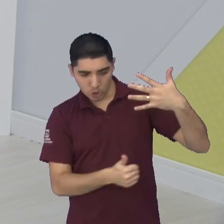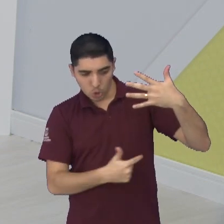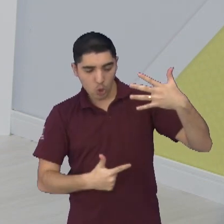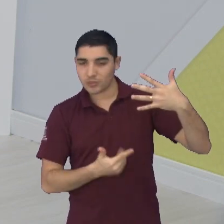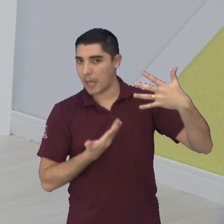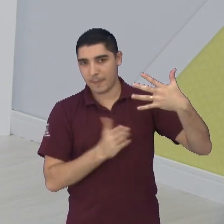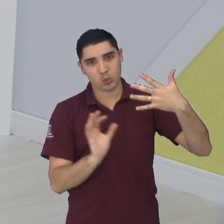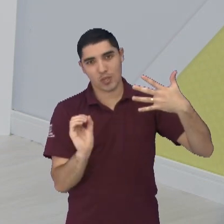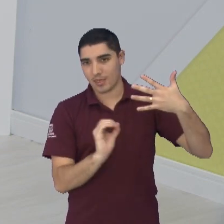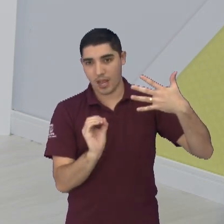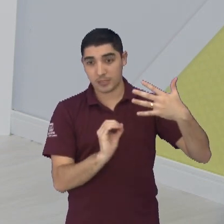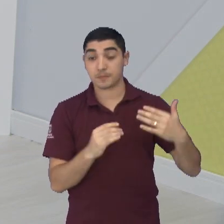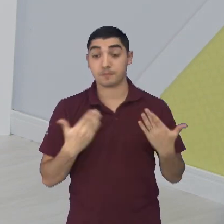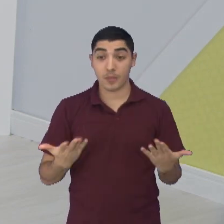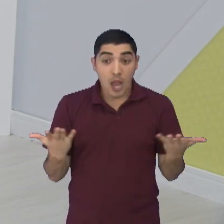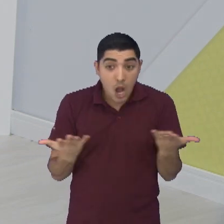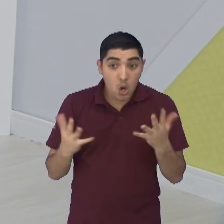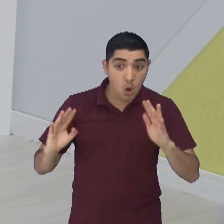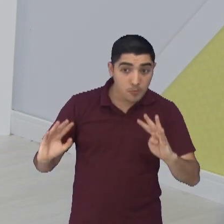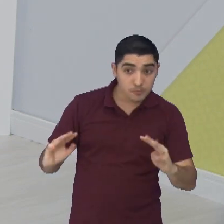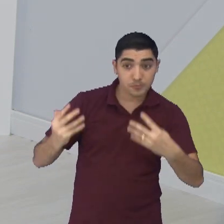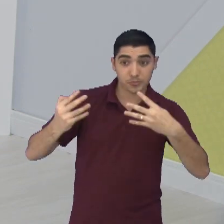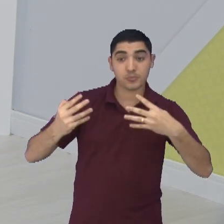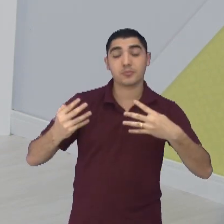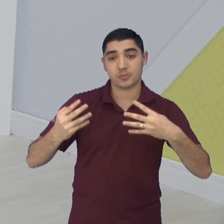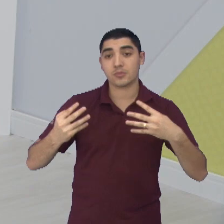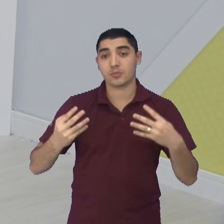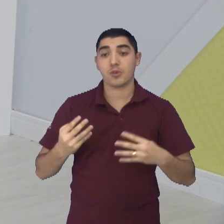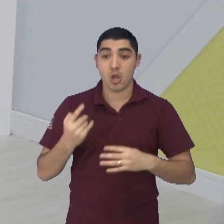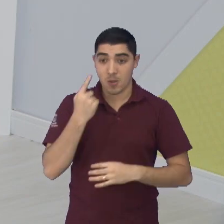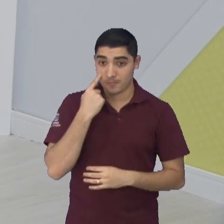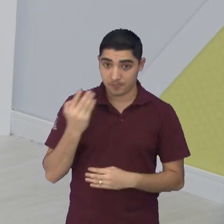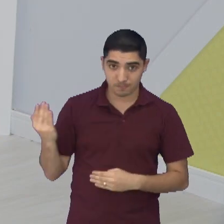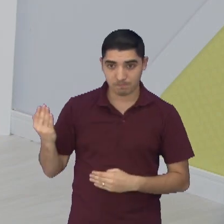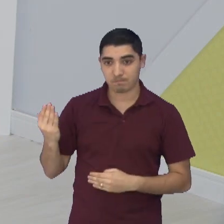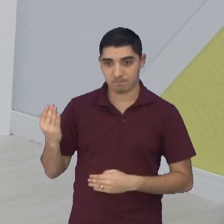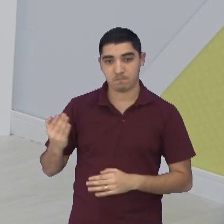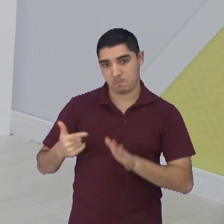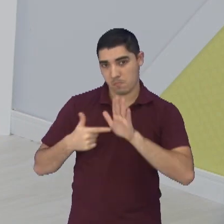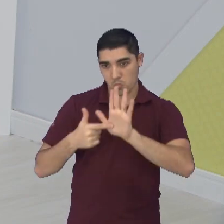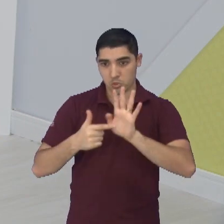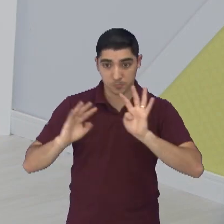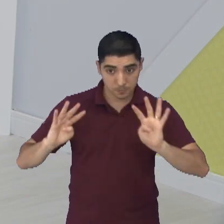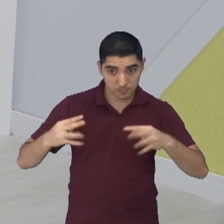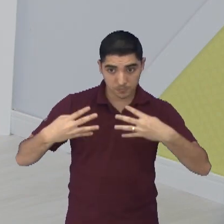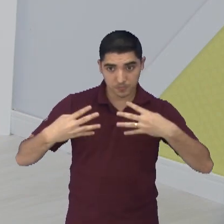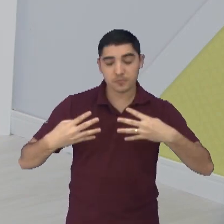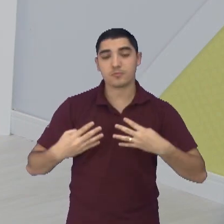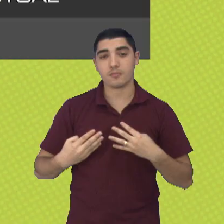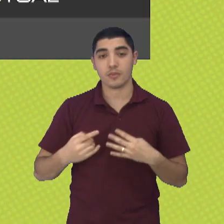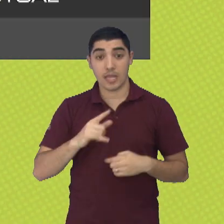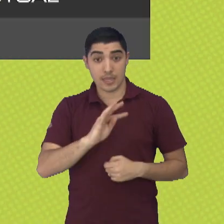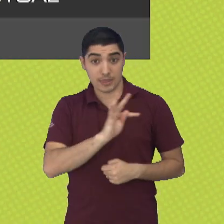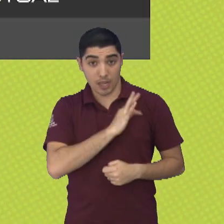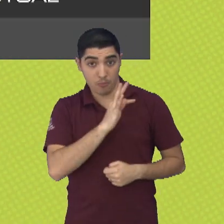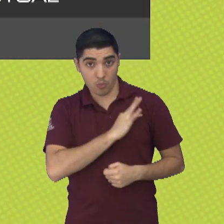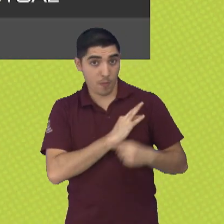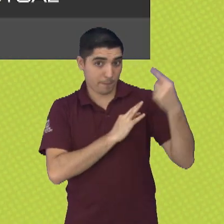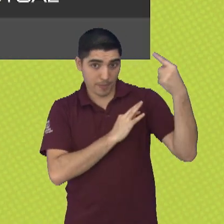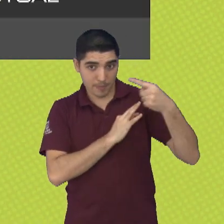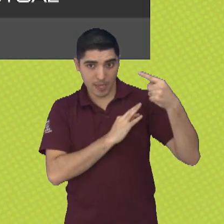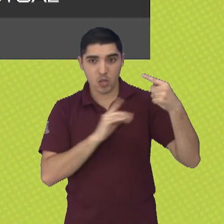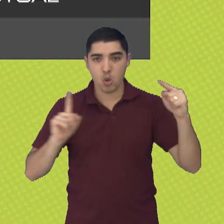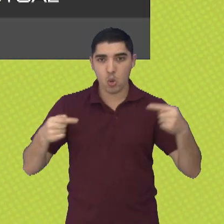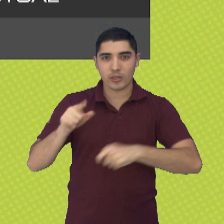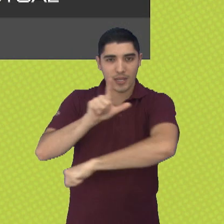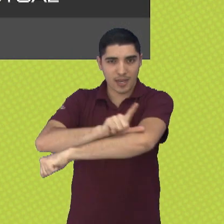classificou. As quartas de final, os confrontos ficaram desta forma. Coloca para a gente, Matheus, por favor. Taboão, primeiro colocado contra o